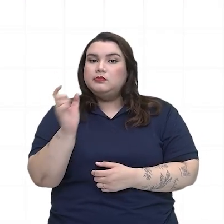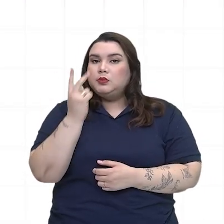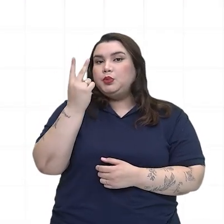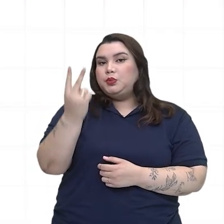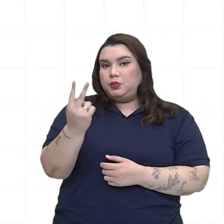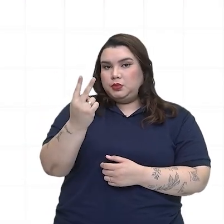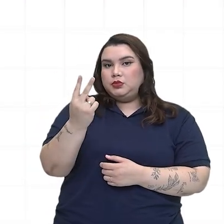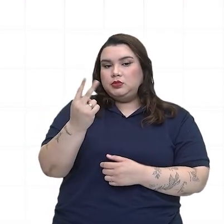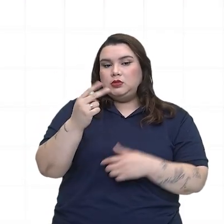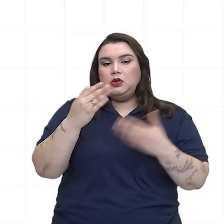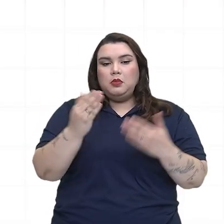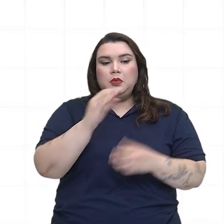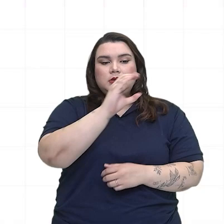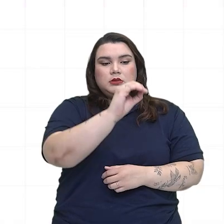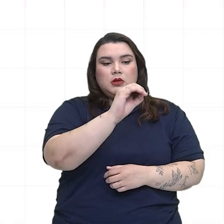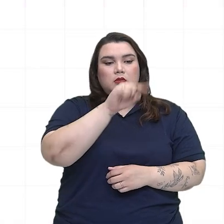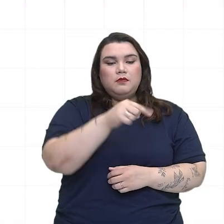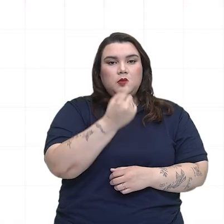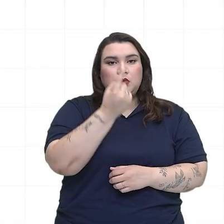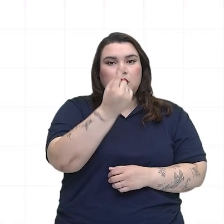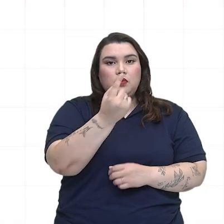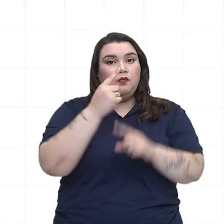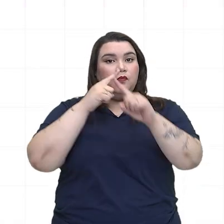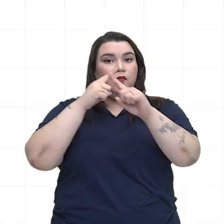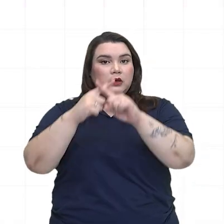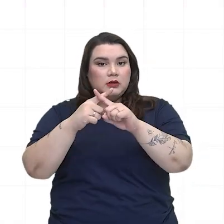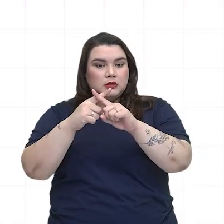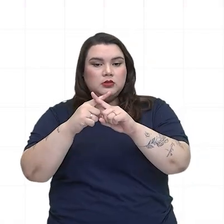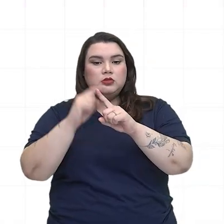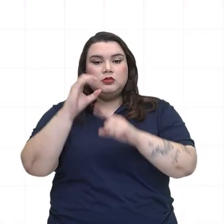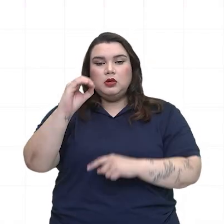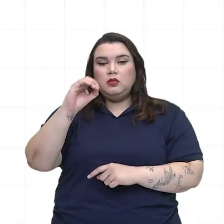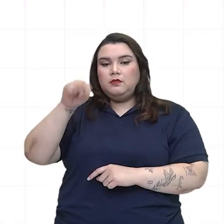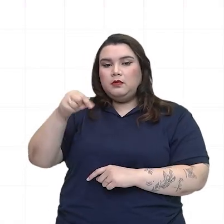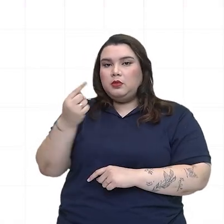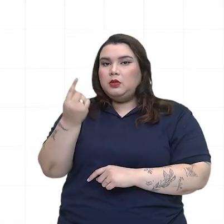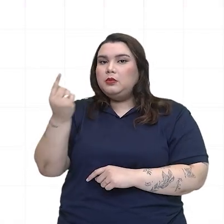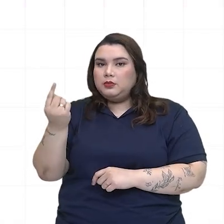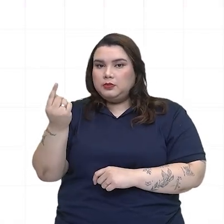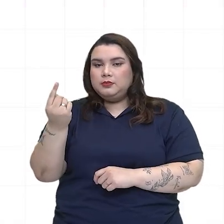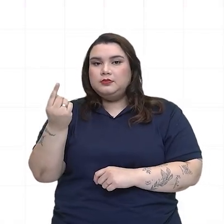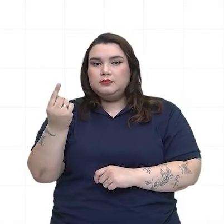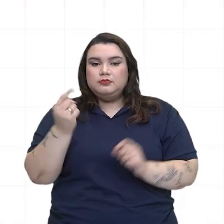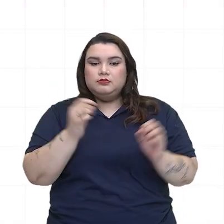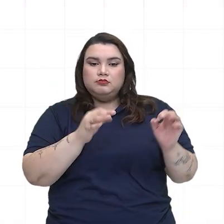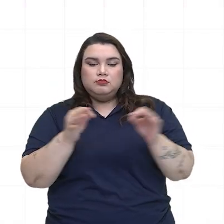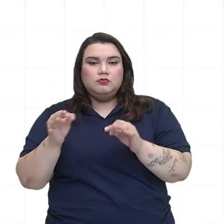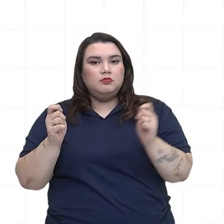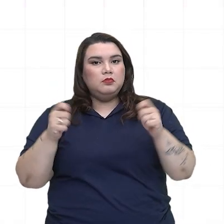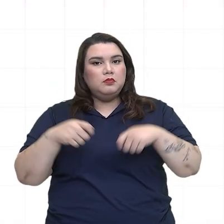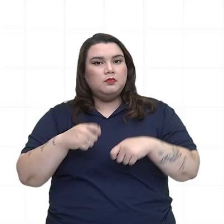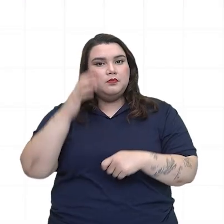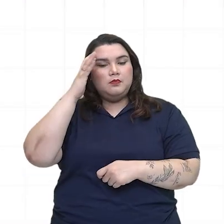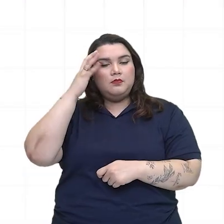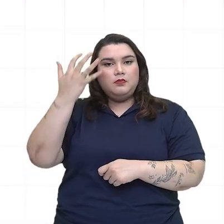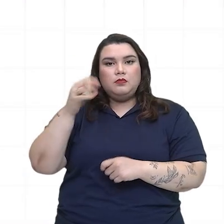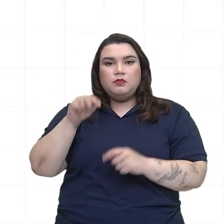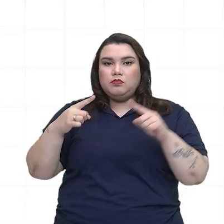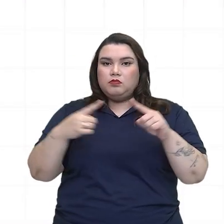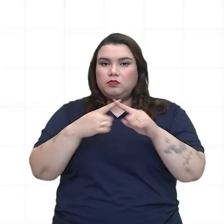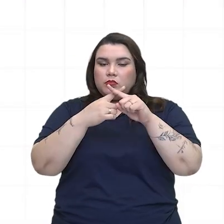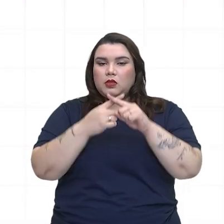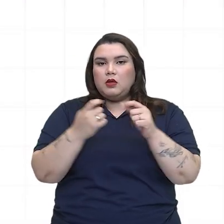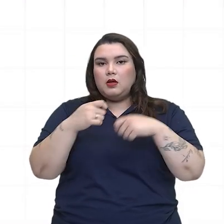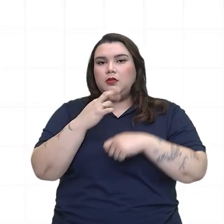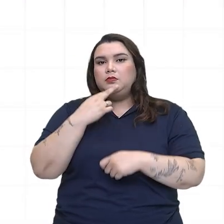ser 0,1 vezes 0,1. A gente pode resolver essa multiplicação e chegar no